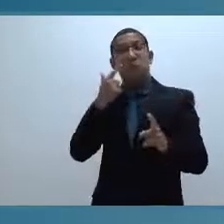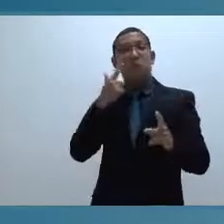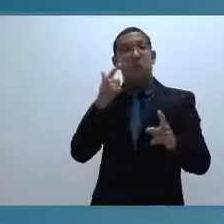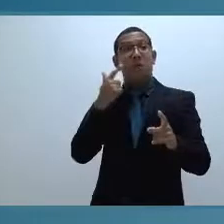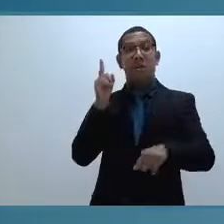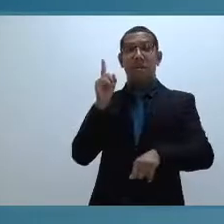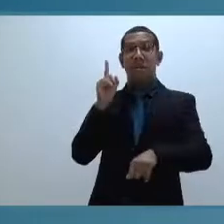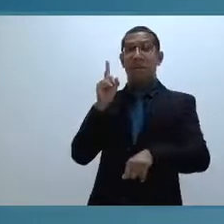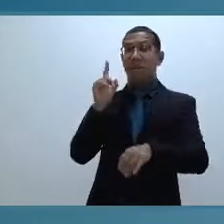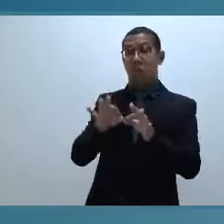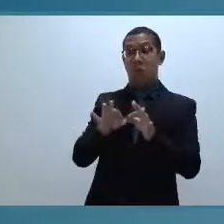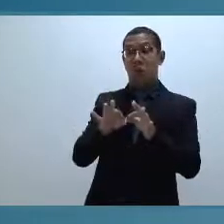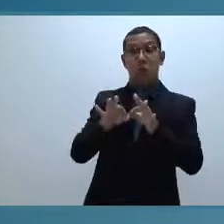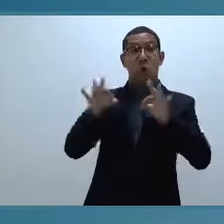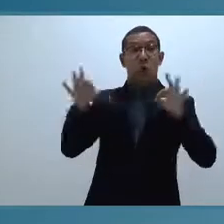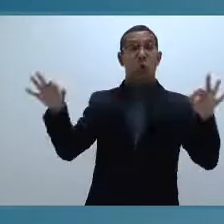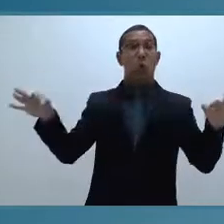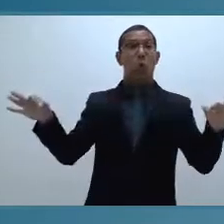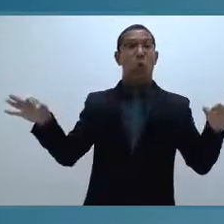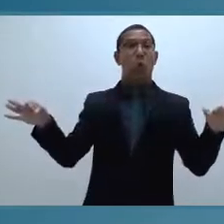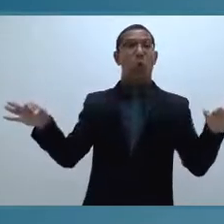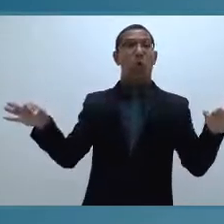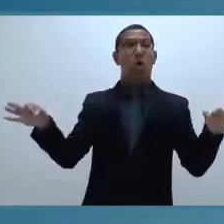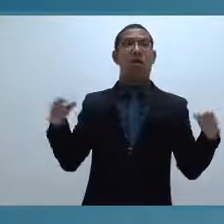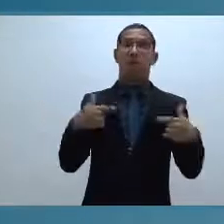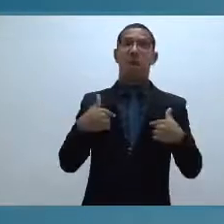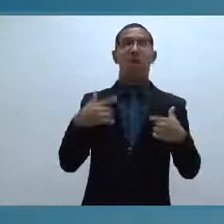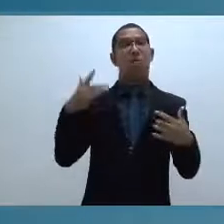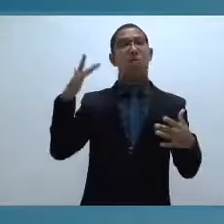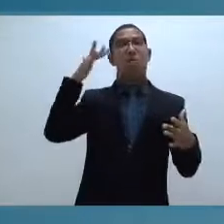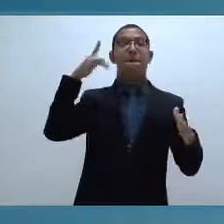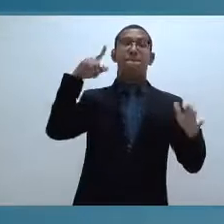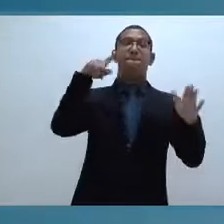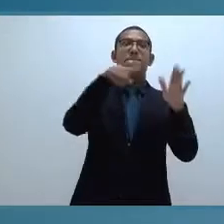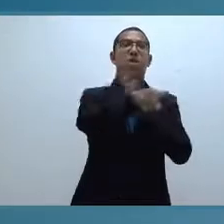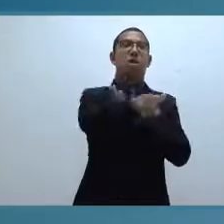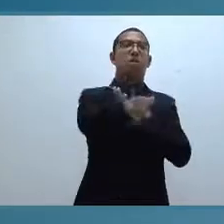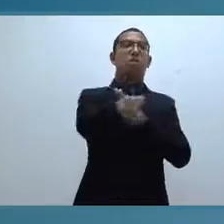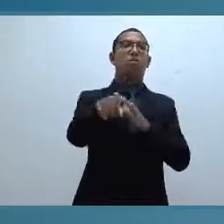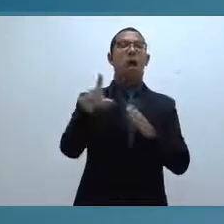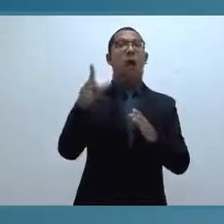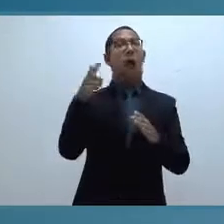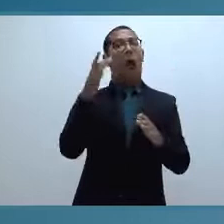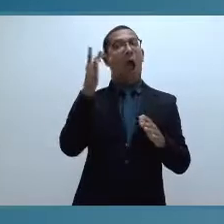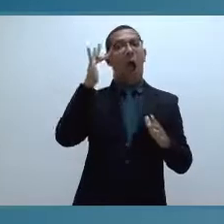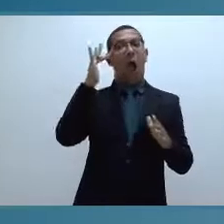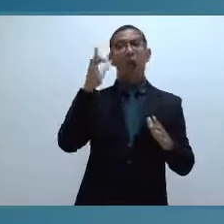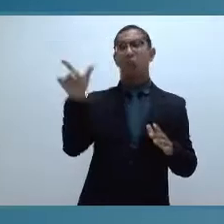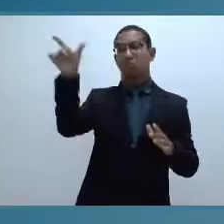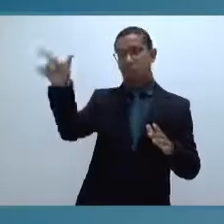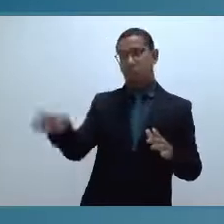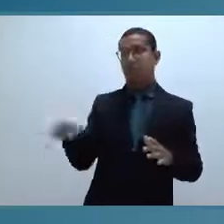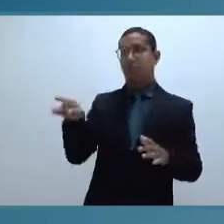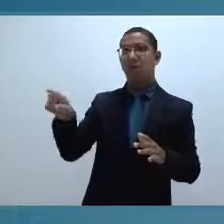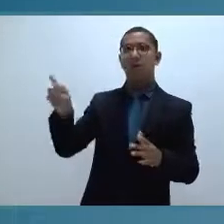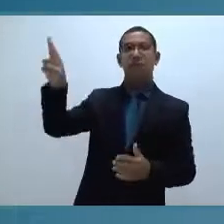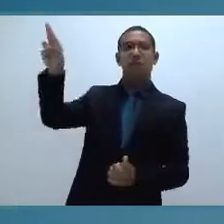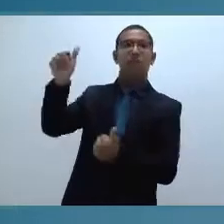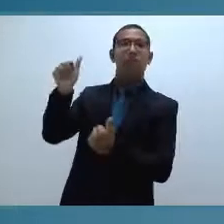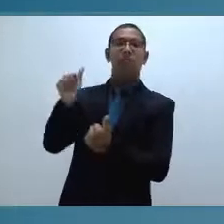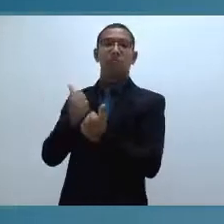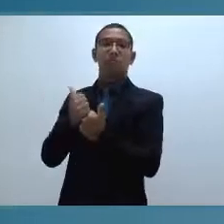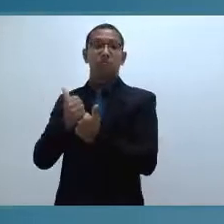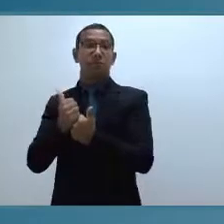pois é, eu pergunto, eu penso que a corregedora examinou no critério da